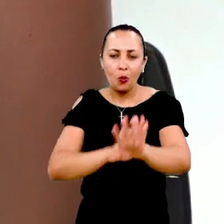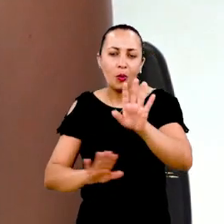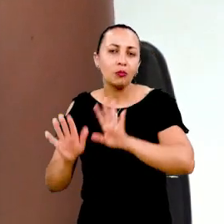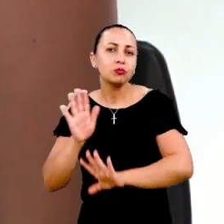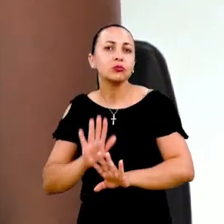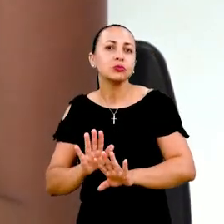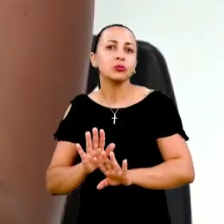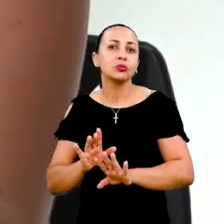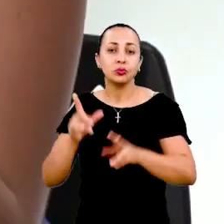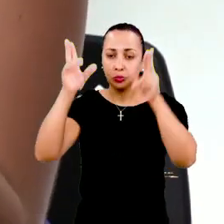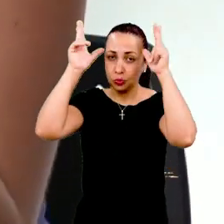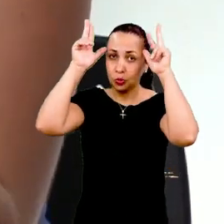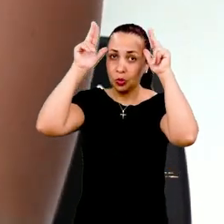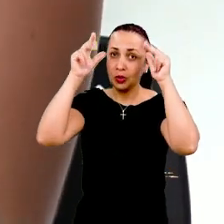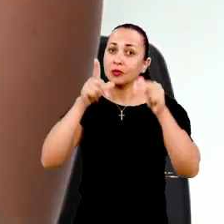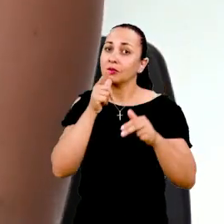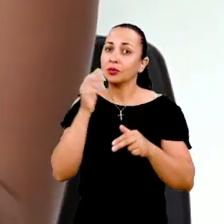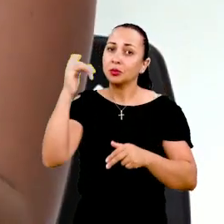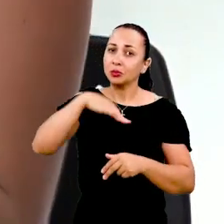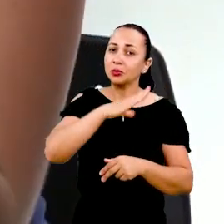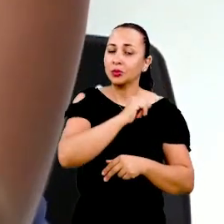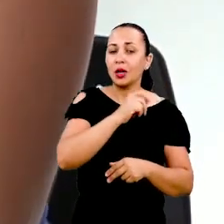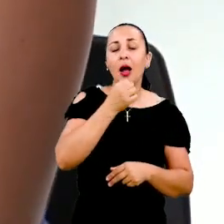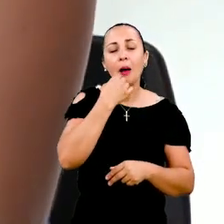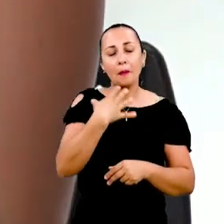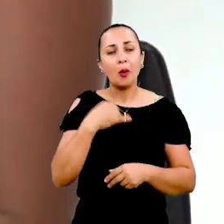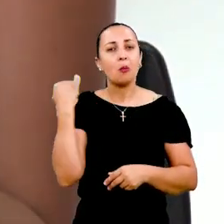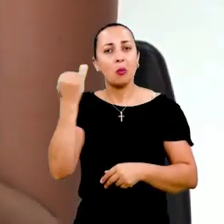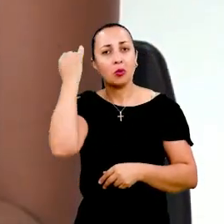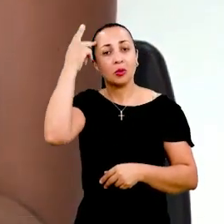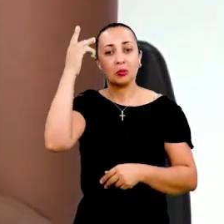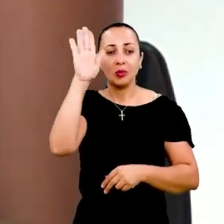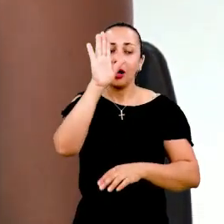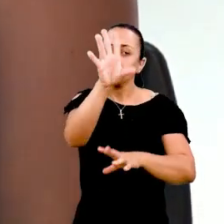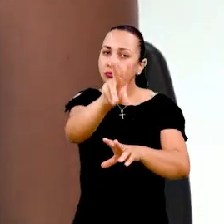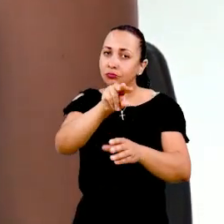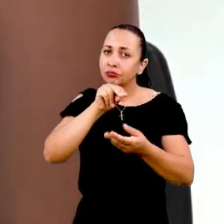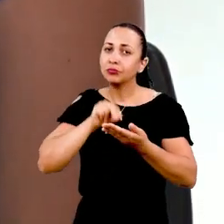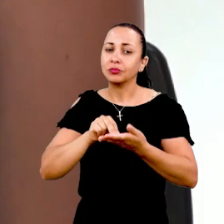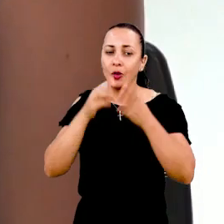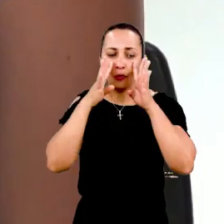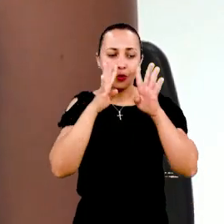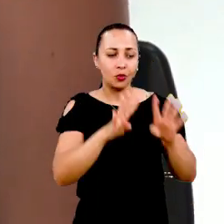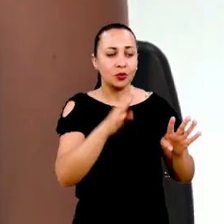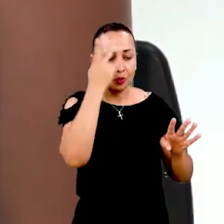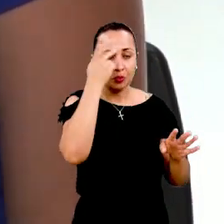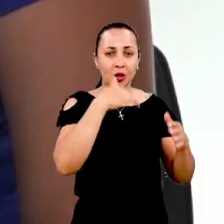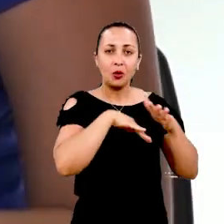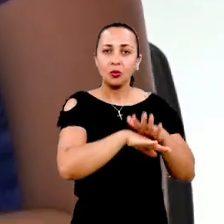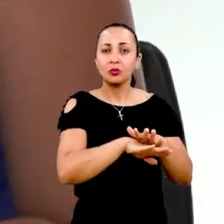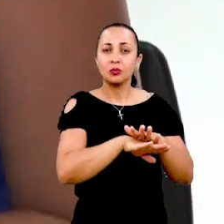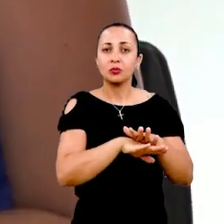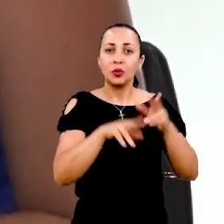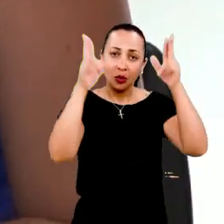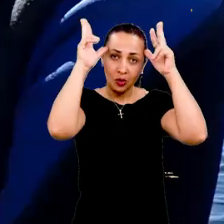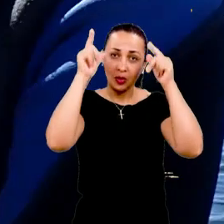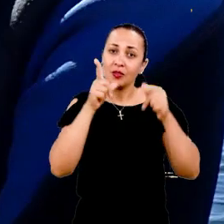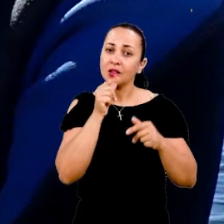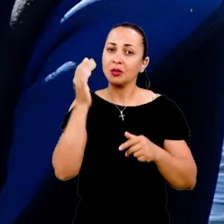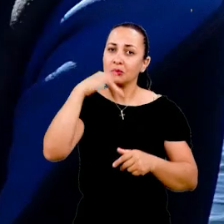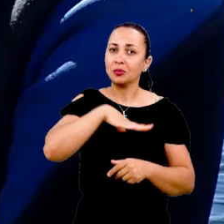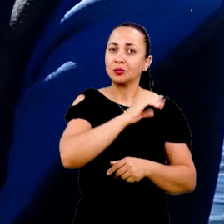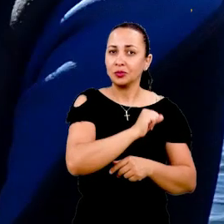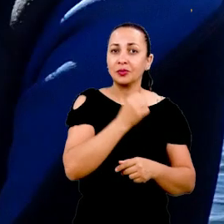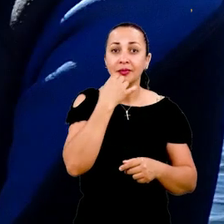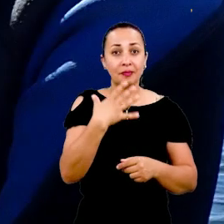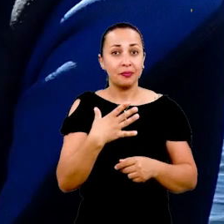conservação dos cavalos marinhos, esses dados eles vão ser cruciais para a tomada de decisão, para orientar de fato medidas voltadas para a conservação dos cavalos marinhos. E o